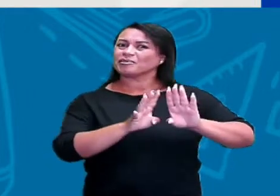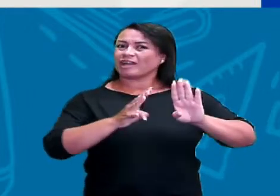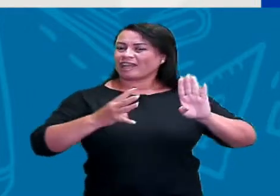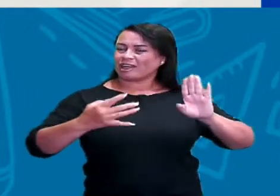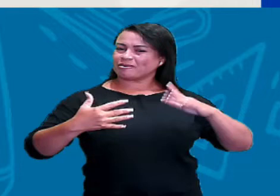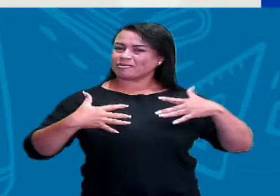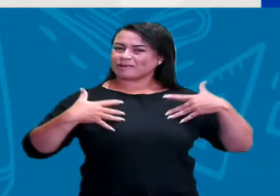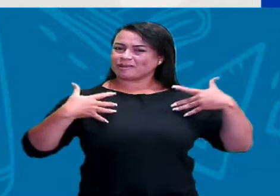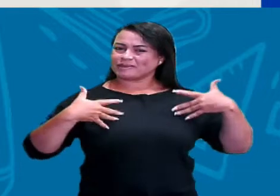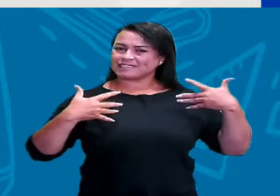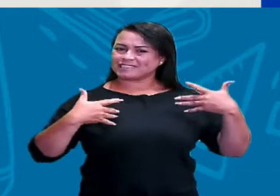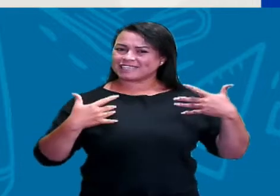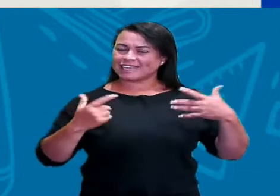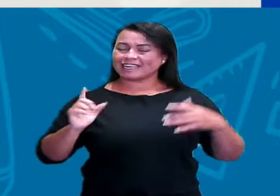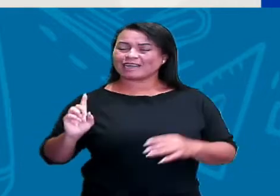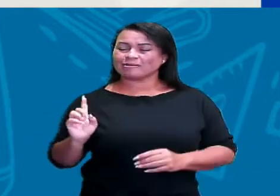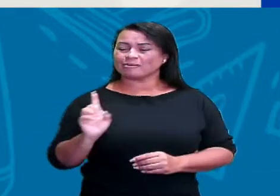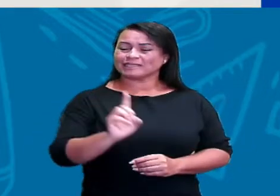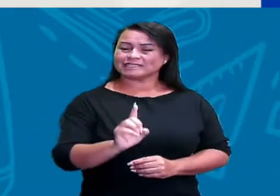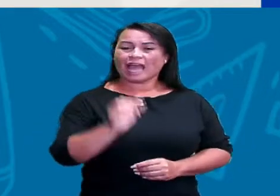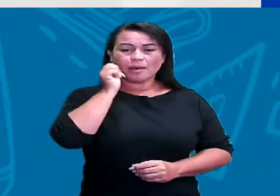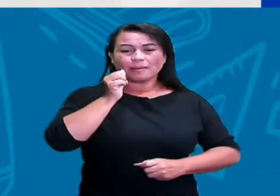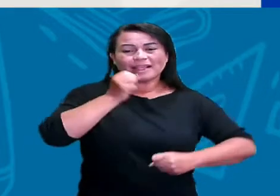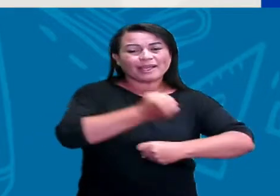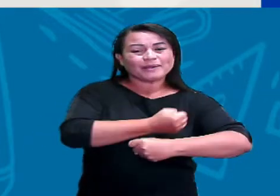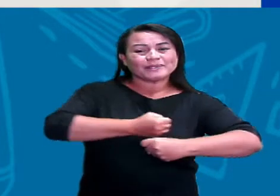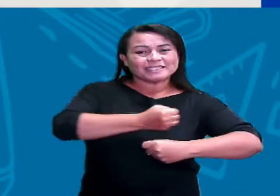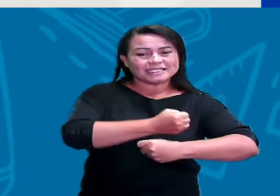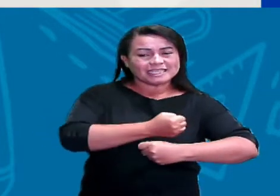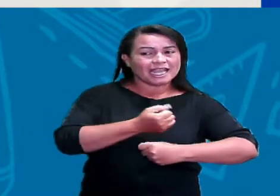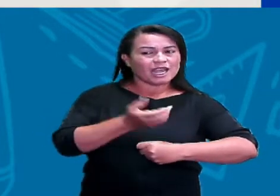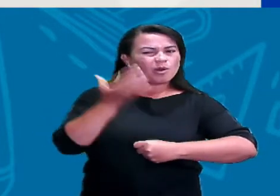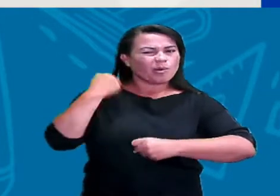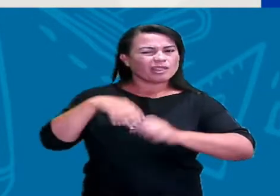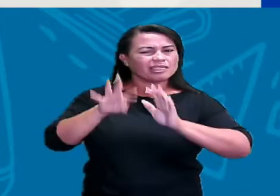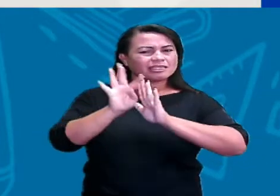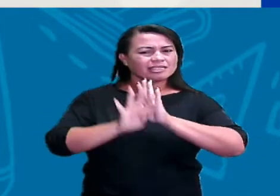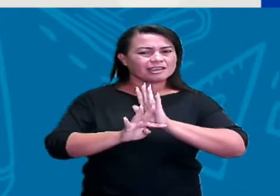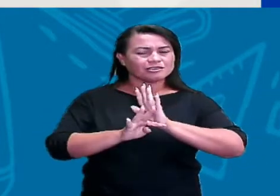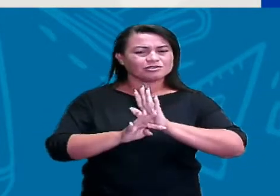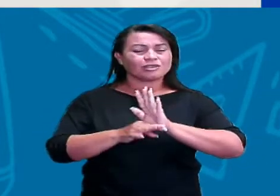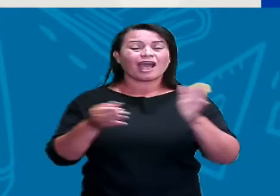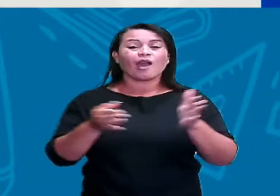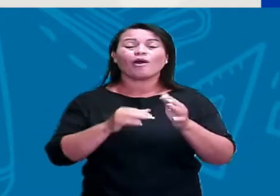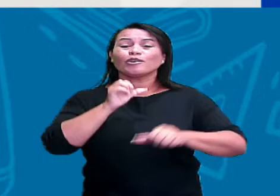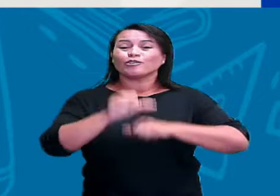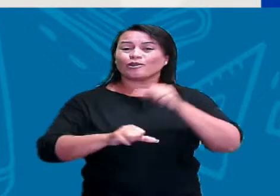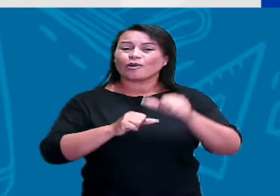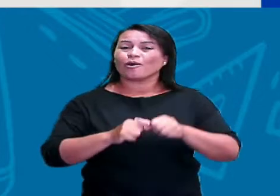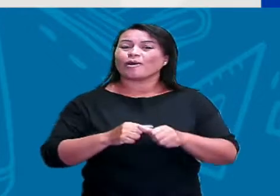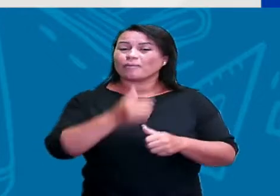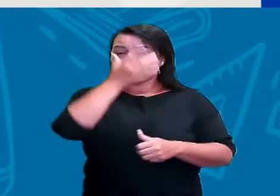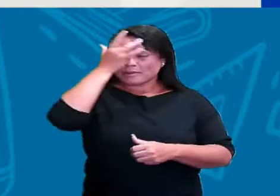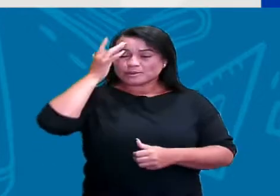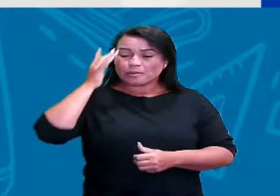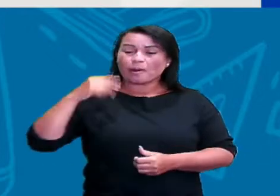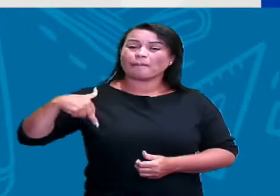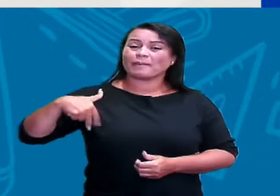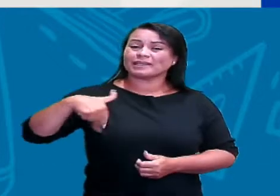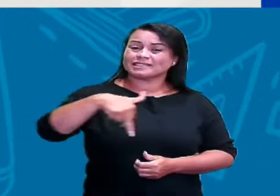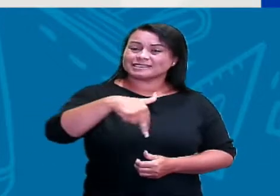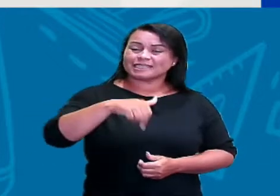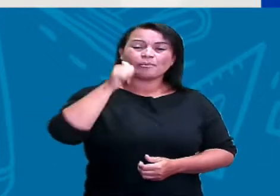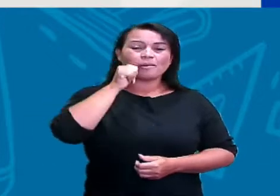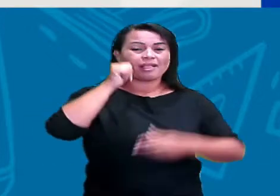texto tinha para passar cozinheira. Então, eu abro bem prazenteira para passar a enfermeira.